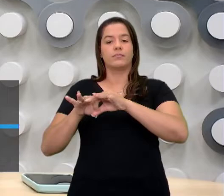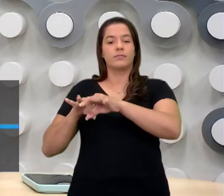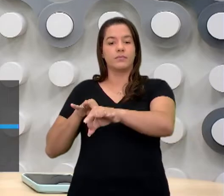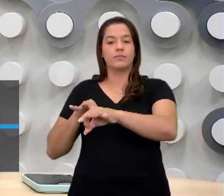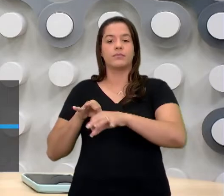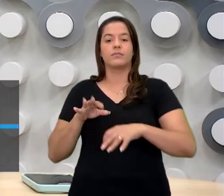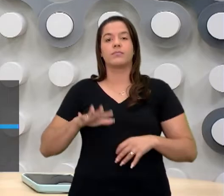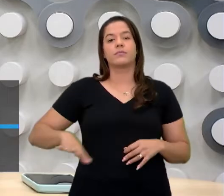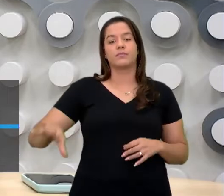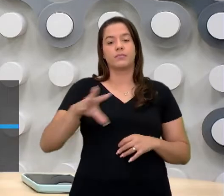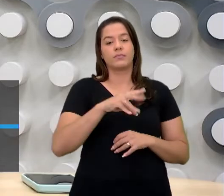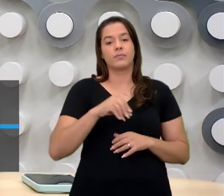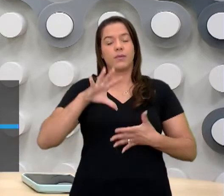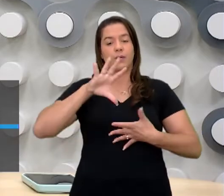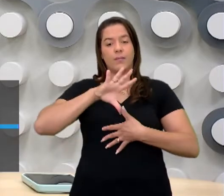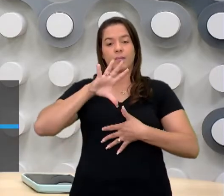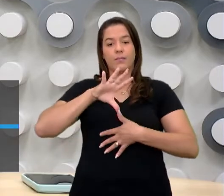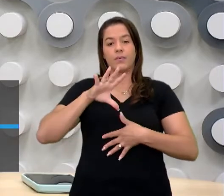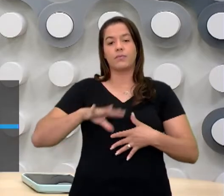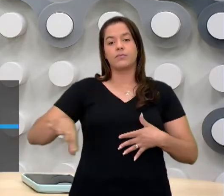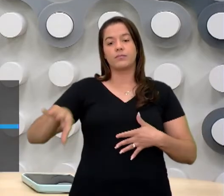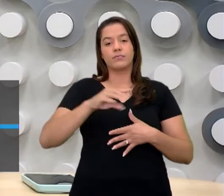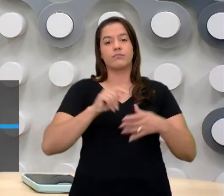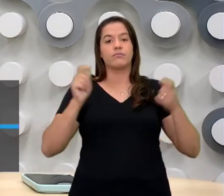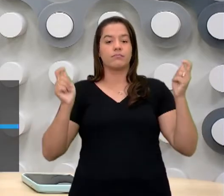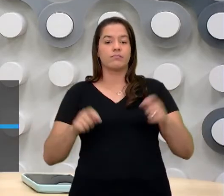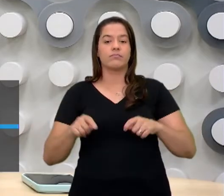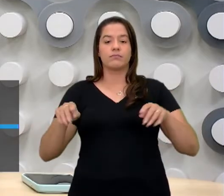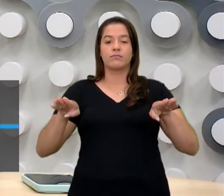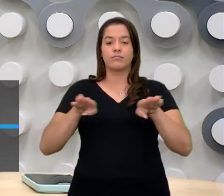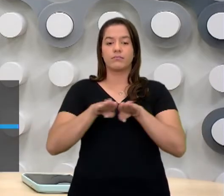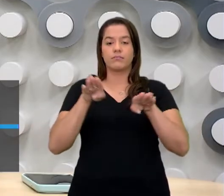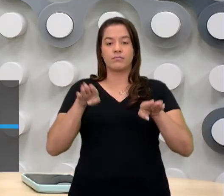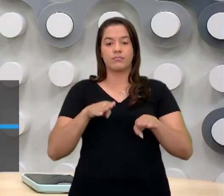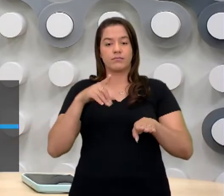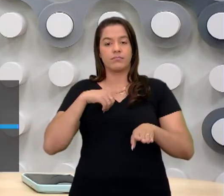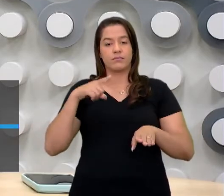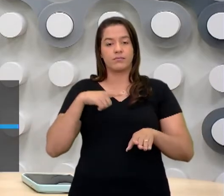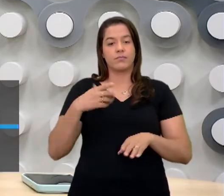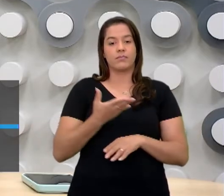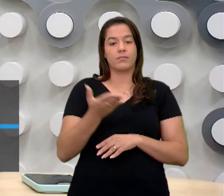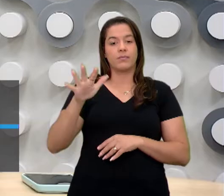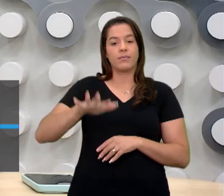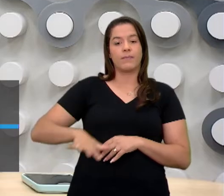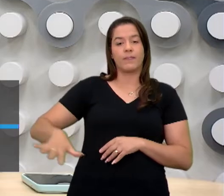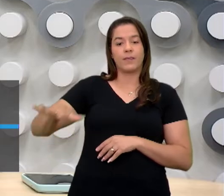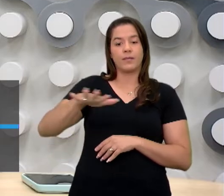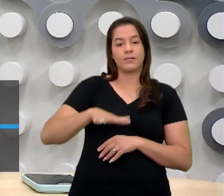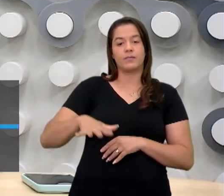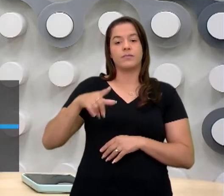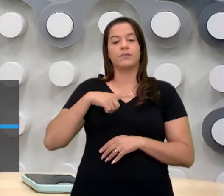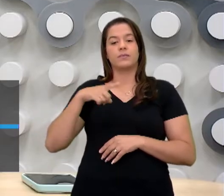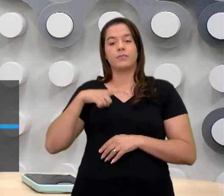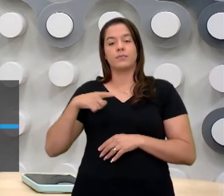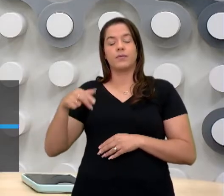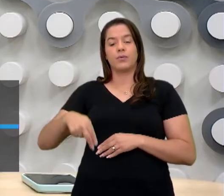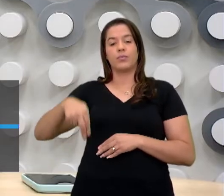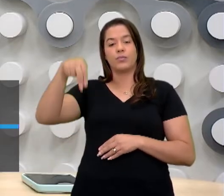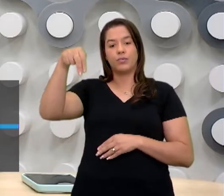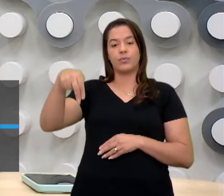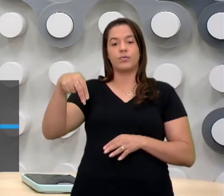vê num mapa lá que a gente viu nas placas tectônicas, tem lá uma região na América do Norte que as